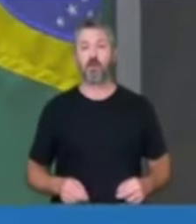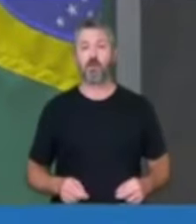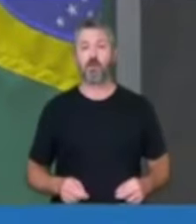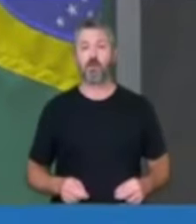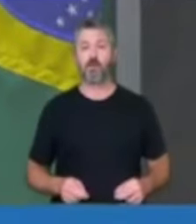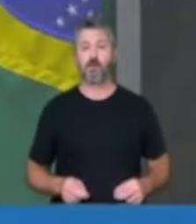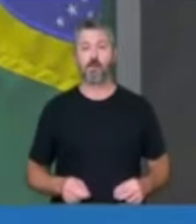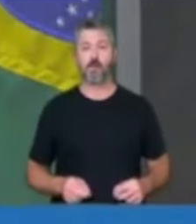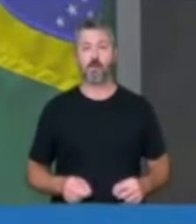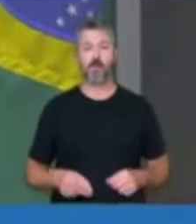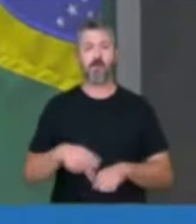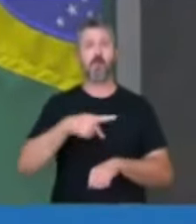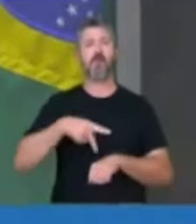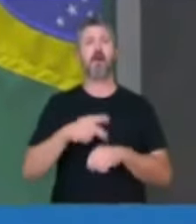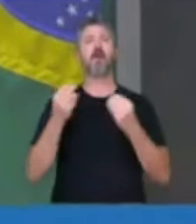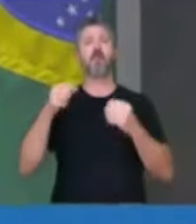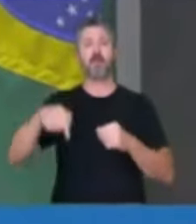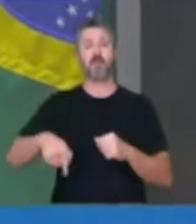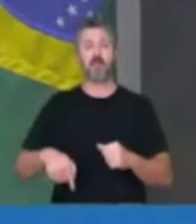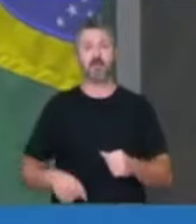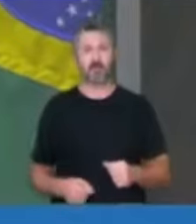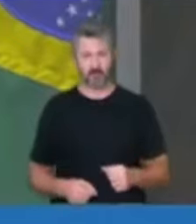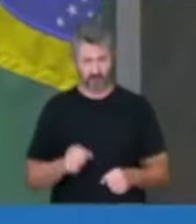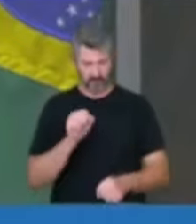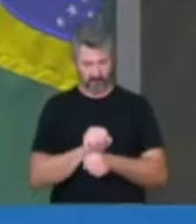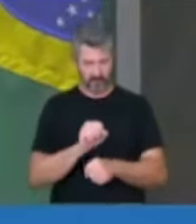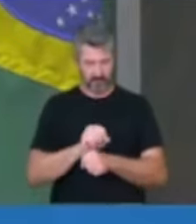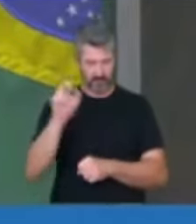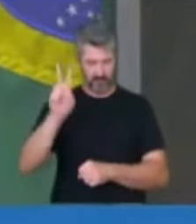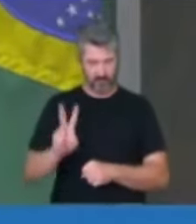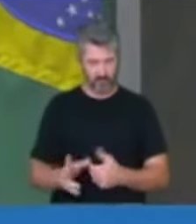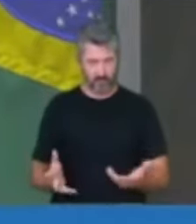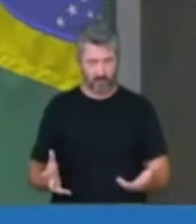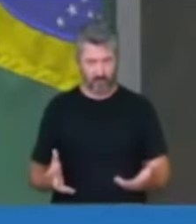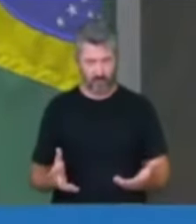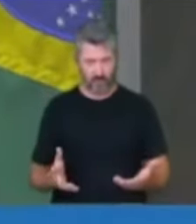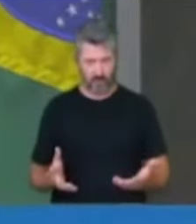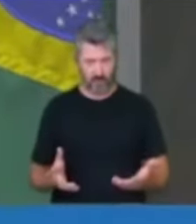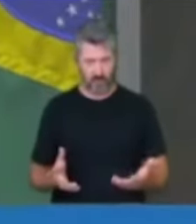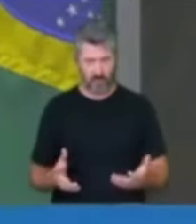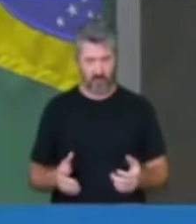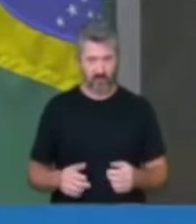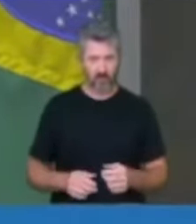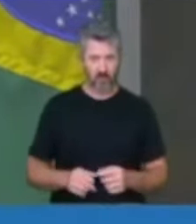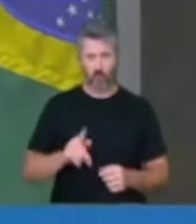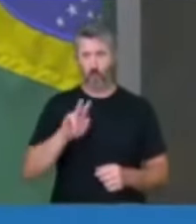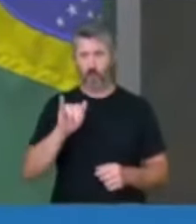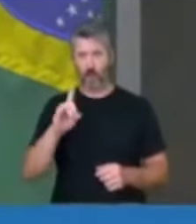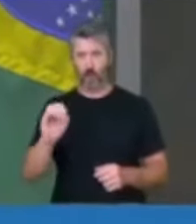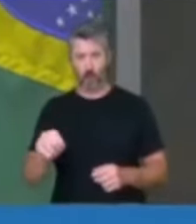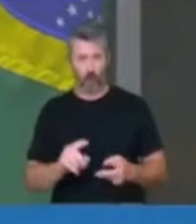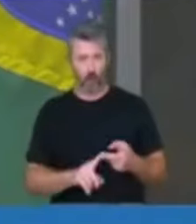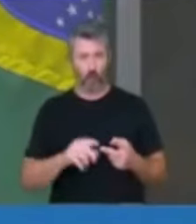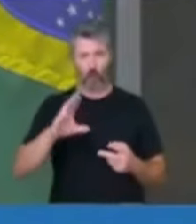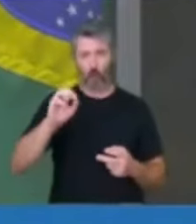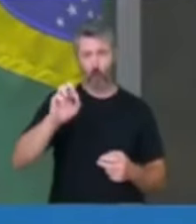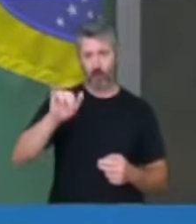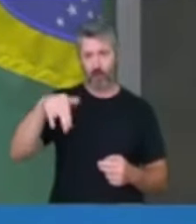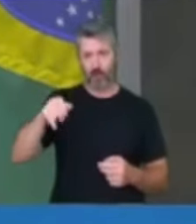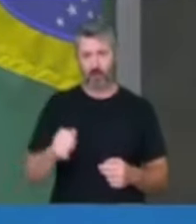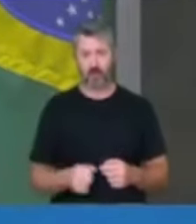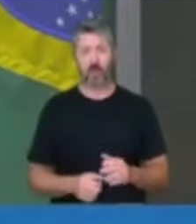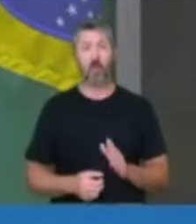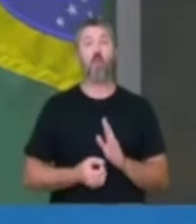que país que a gente está vivendo vai esperar chegar a Venezuela vai ter que ter aqui um Juan guidon uma Maria Corina quantos cões